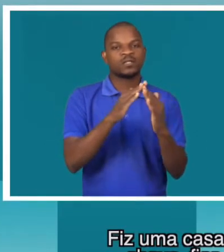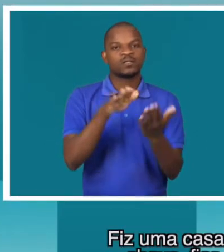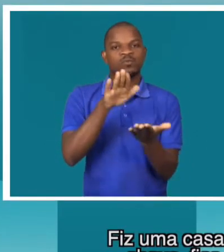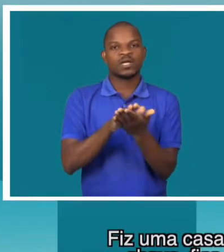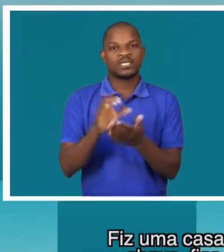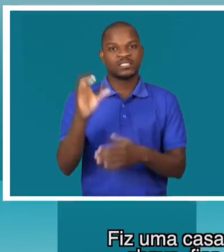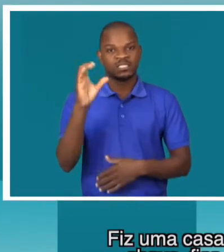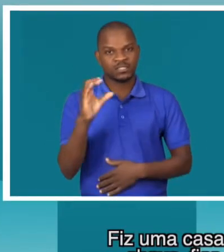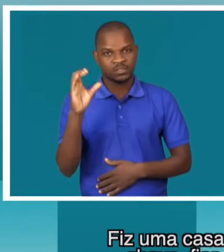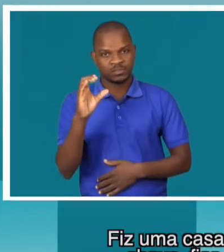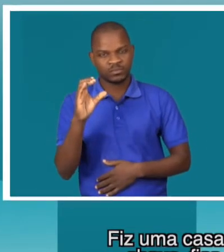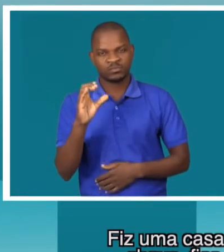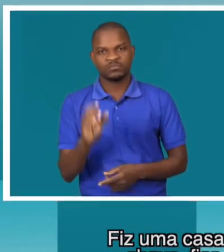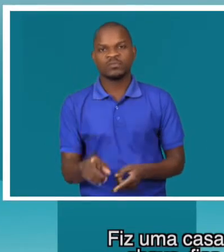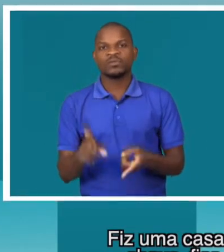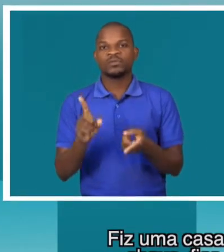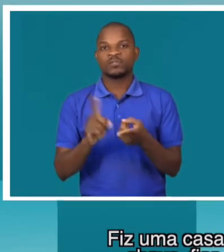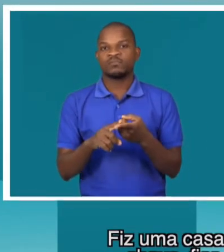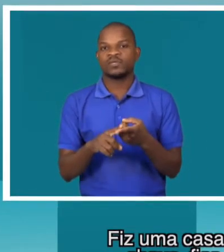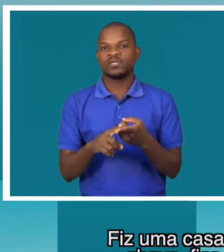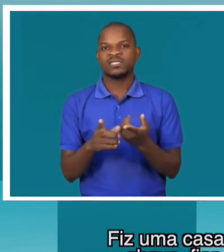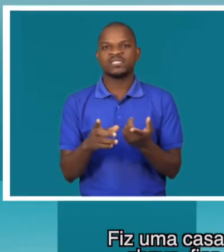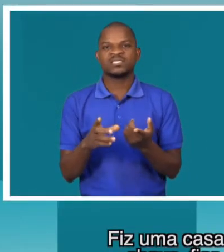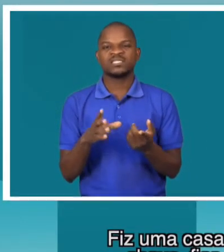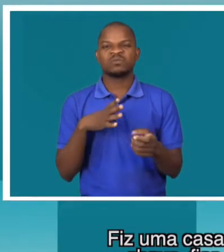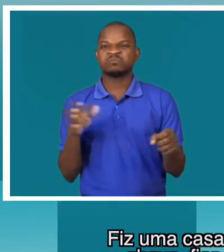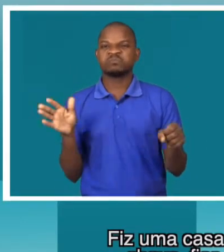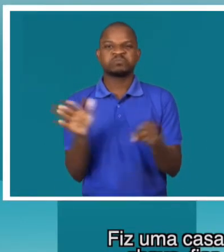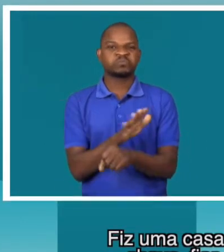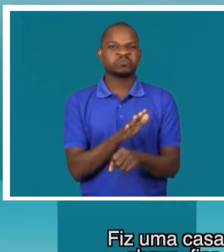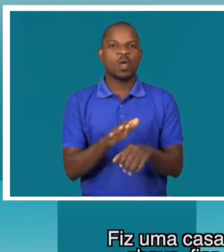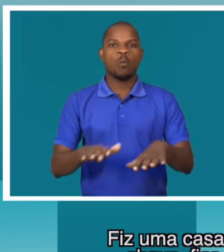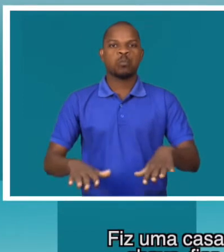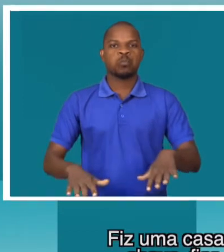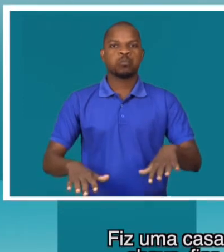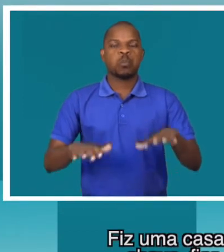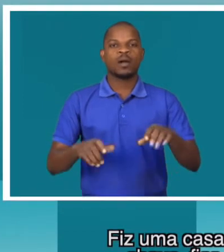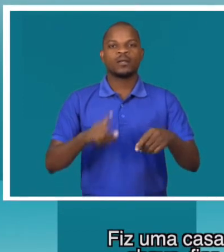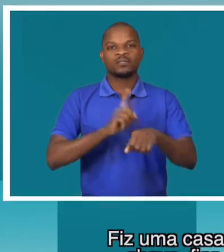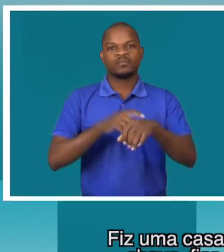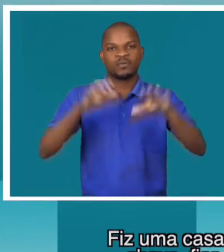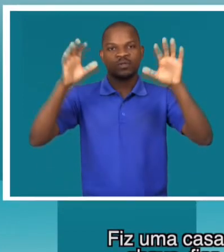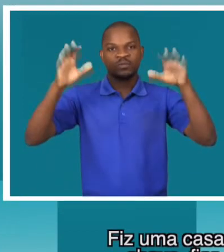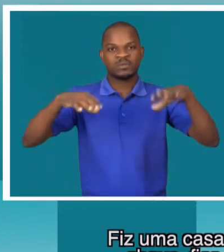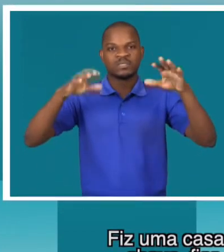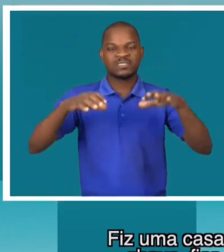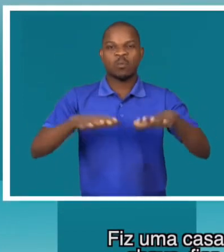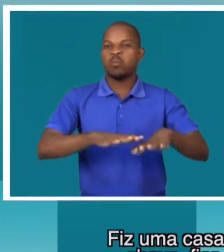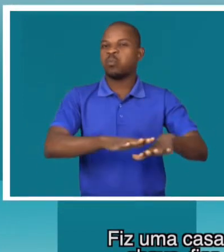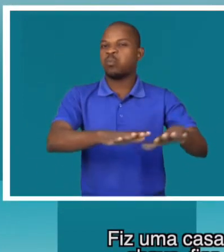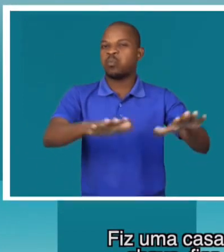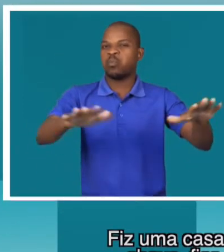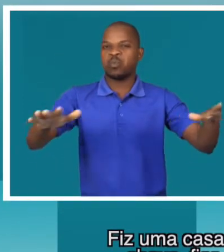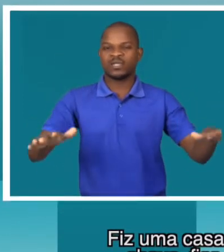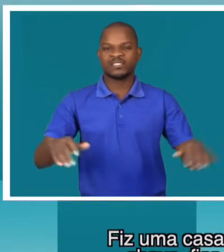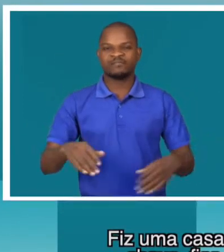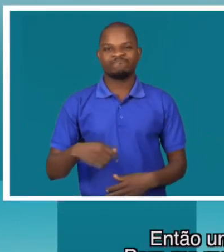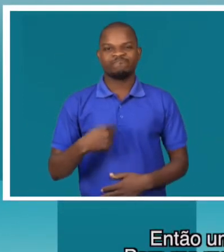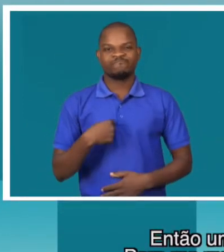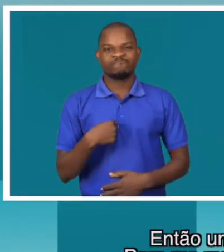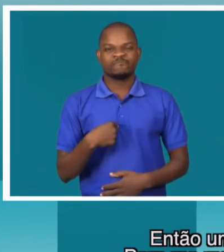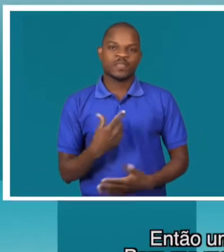casa no Chamangul. Então, como ela ficava muito cheia de água, quando chove, enche a água no quintal.